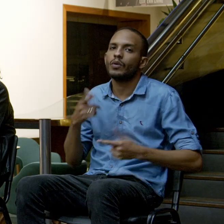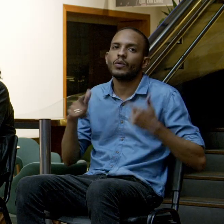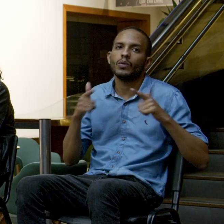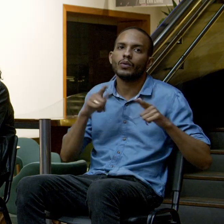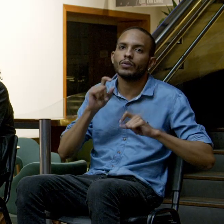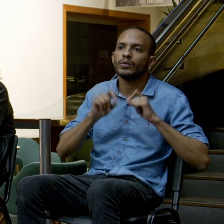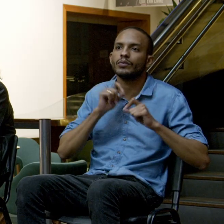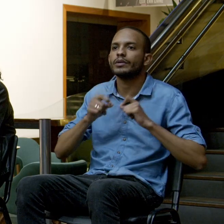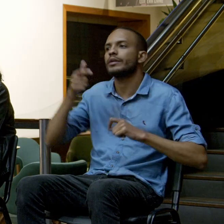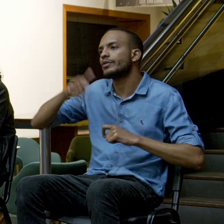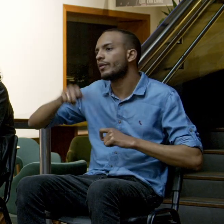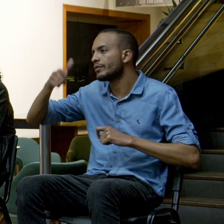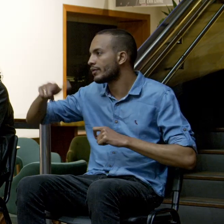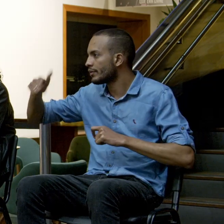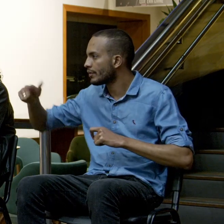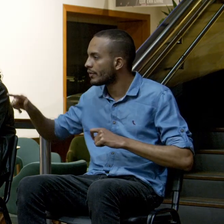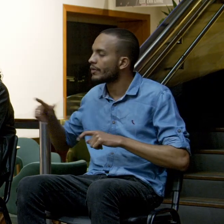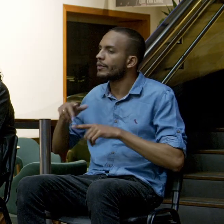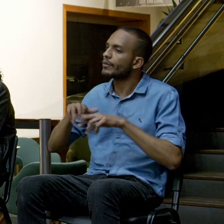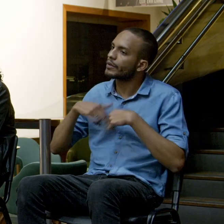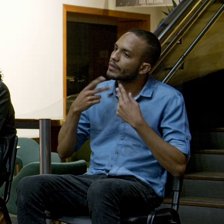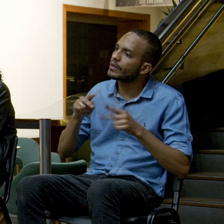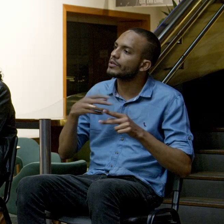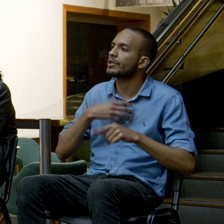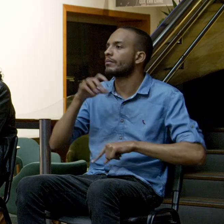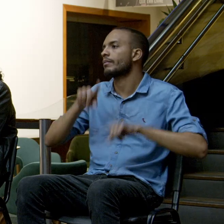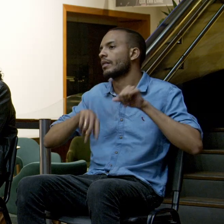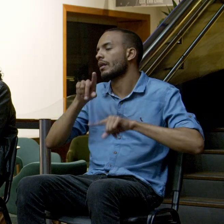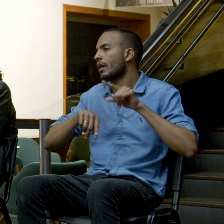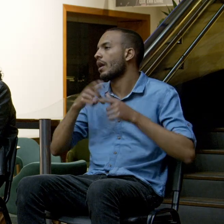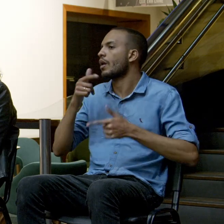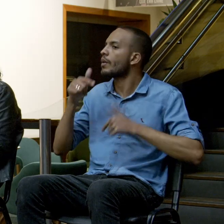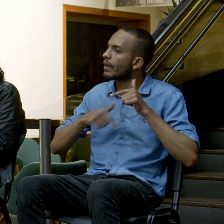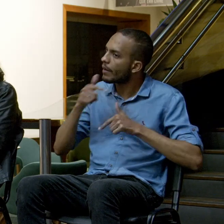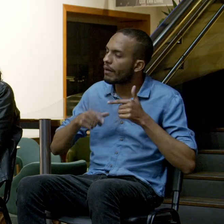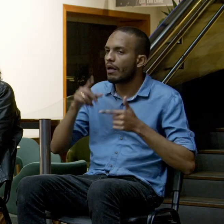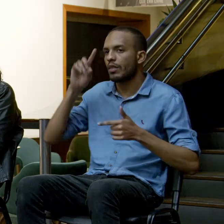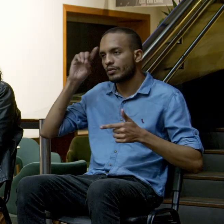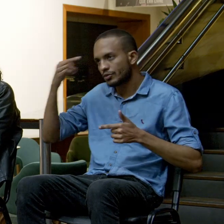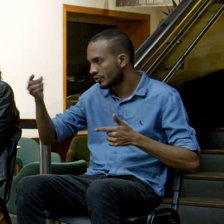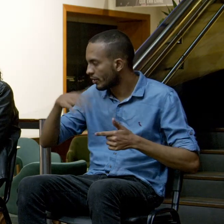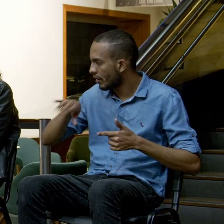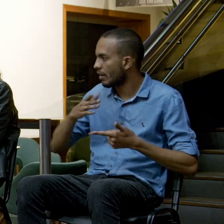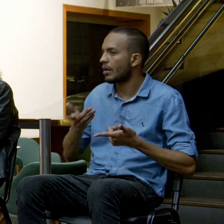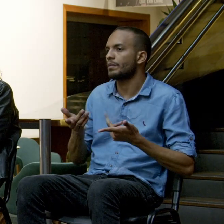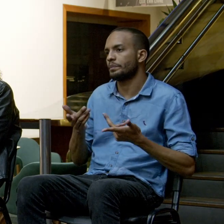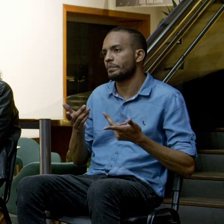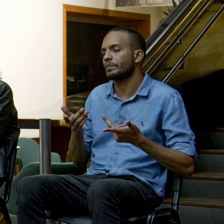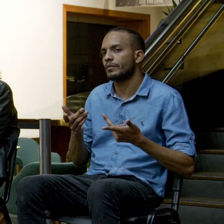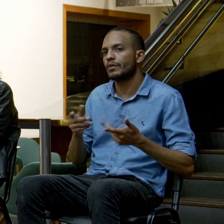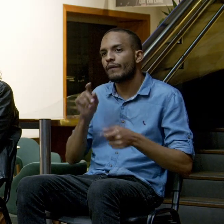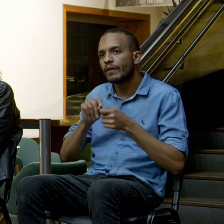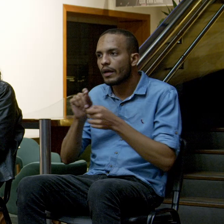são as obras de repetição, justamente por essa questão material do trabalho, né, do cotidiano, do dia a dia,